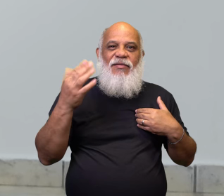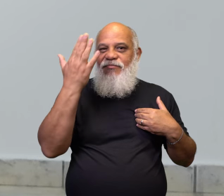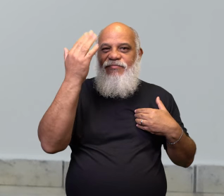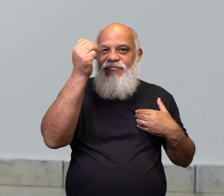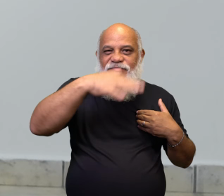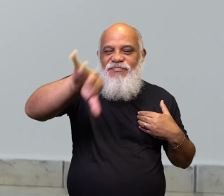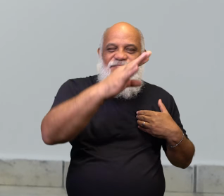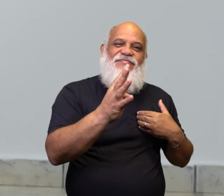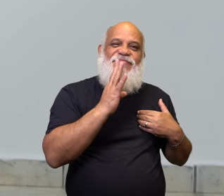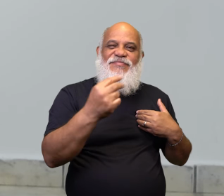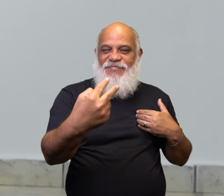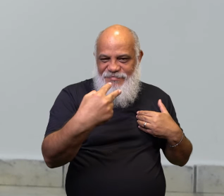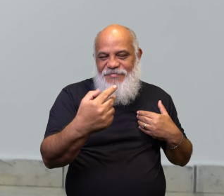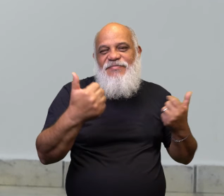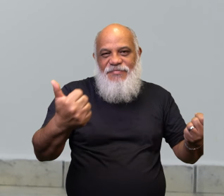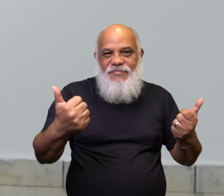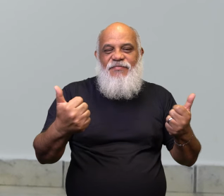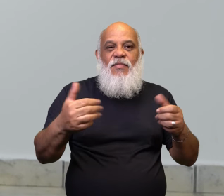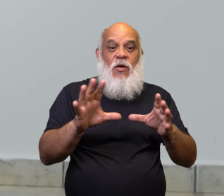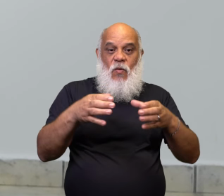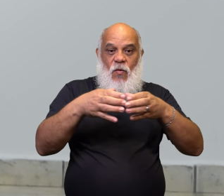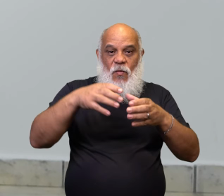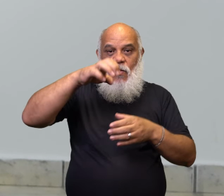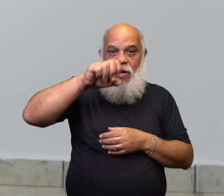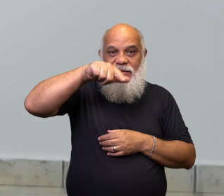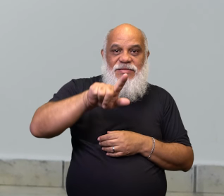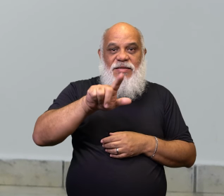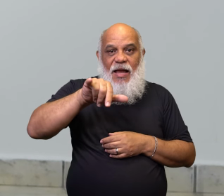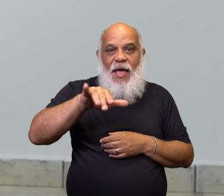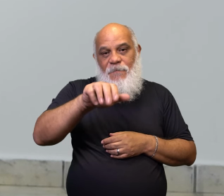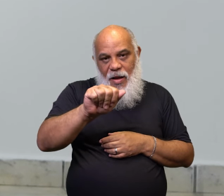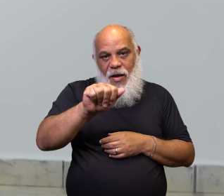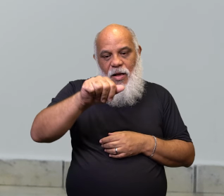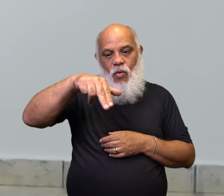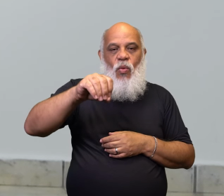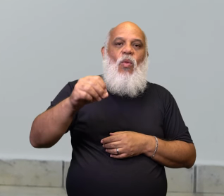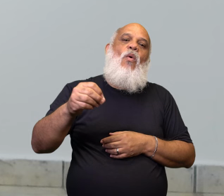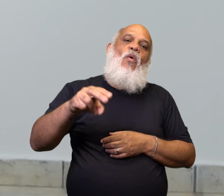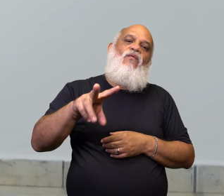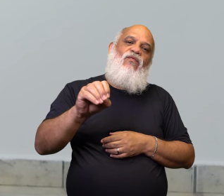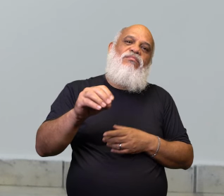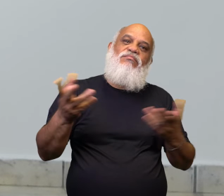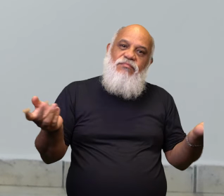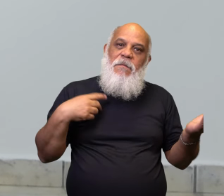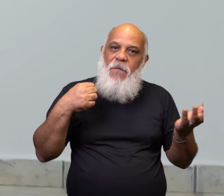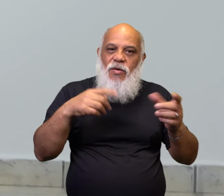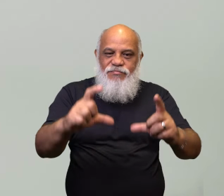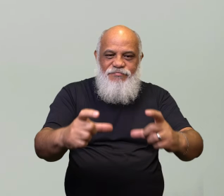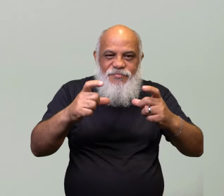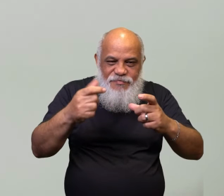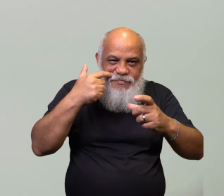Pernambuco. O esquema do Valeu Kids também está lá dançando. Você pode pegar o DVD e assistir esse